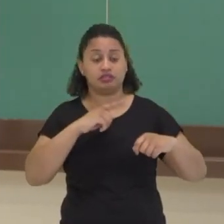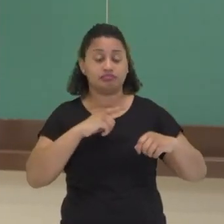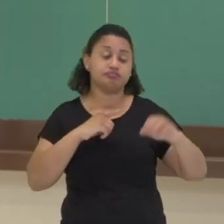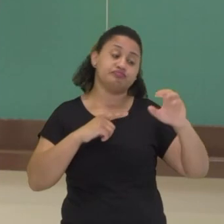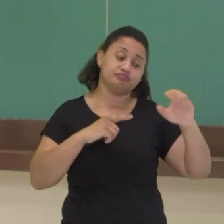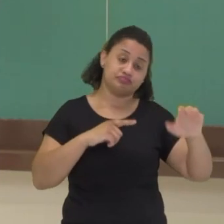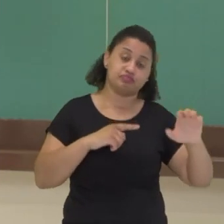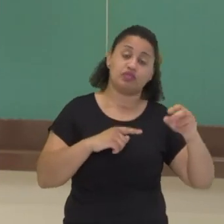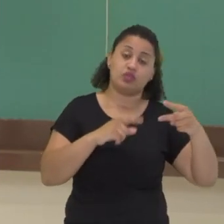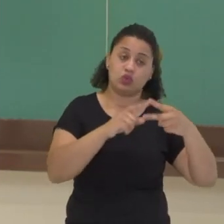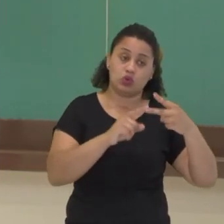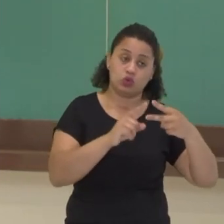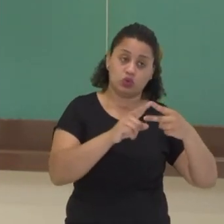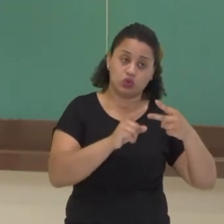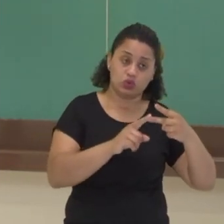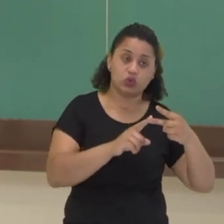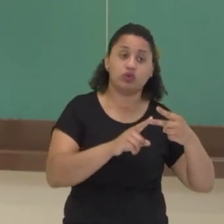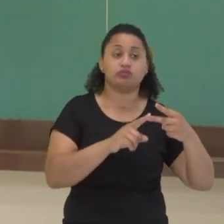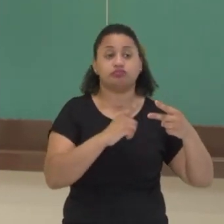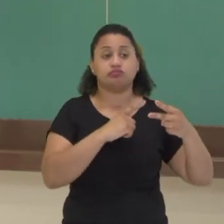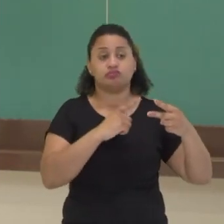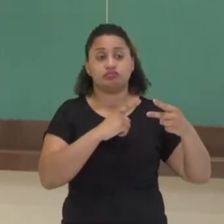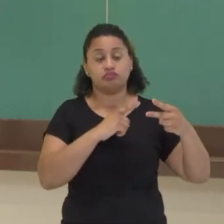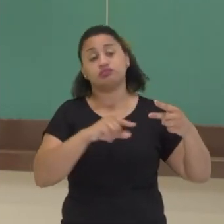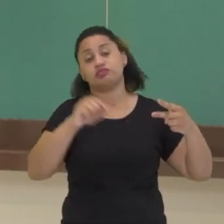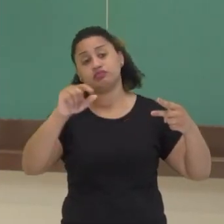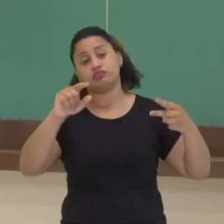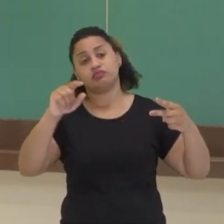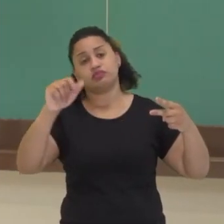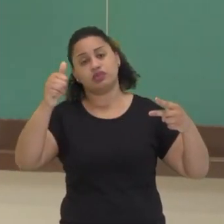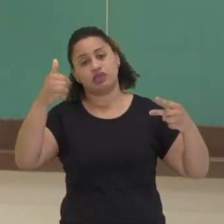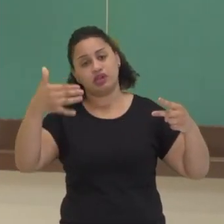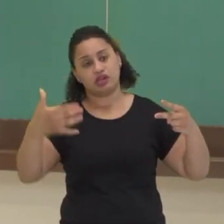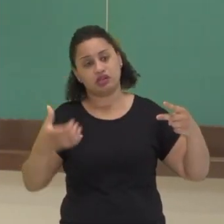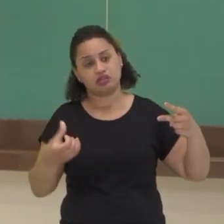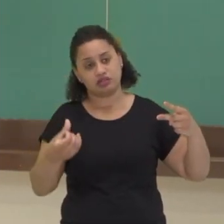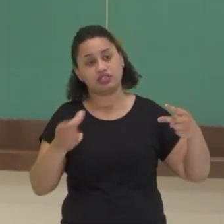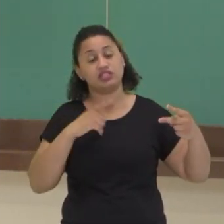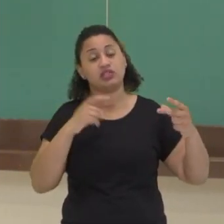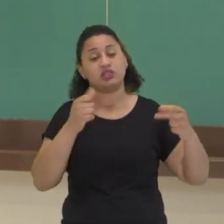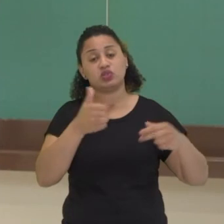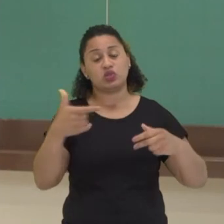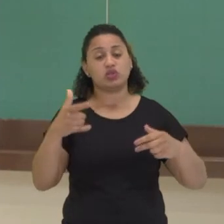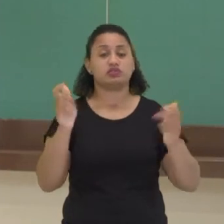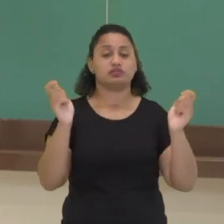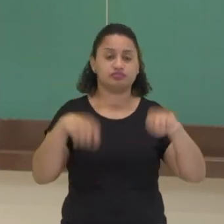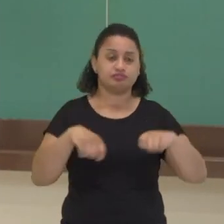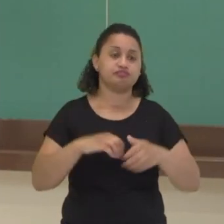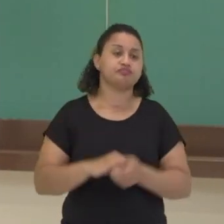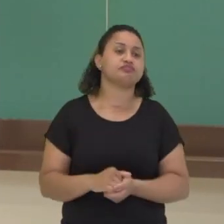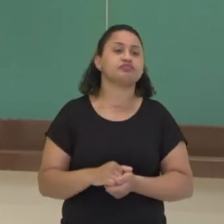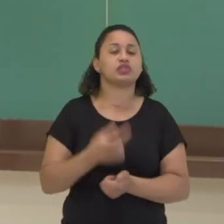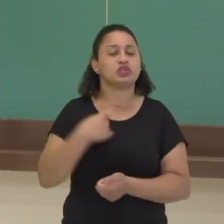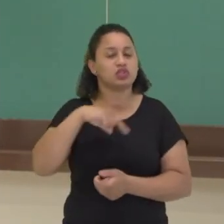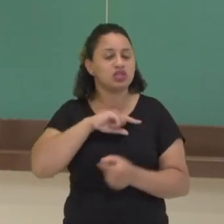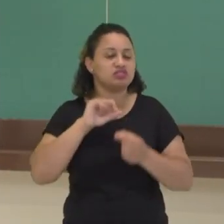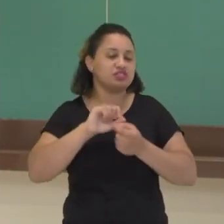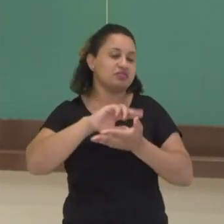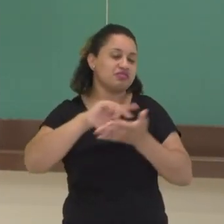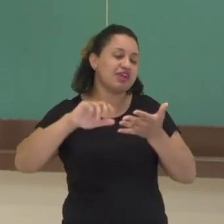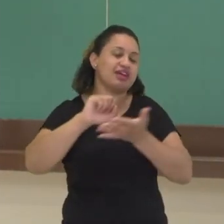são 2. E os dados eu vou ter de 1 a 6, certo? Então, ao